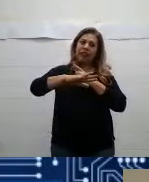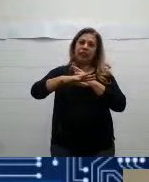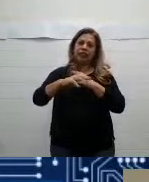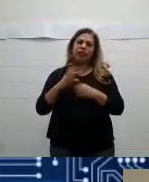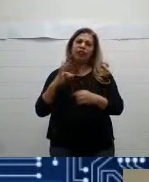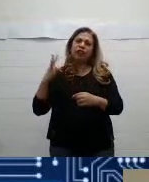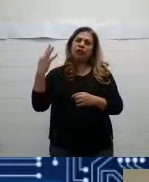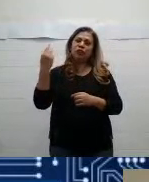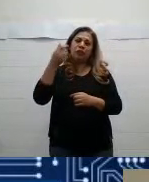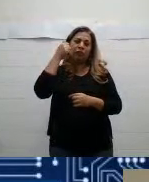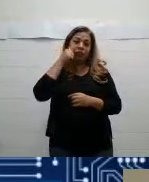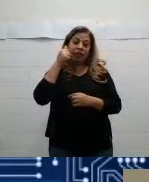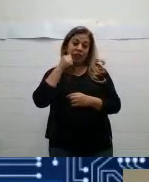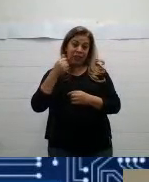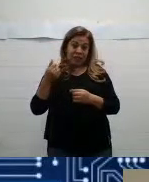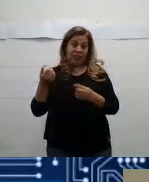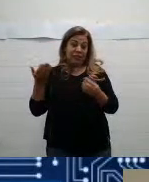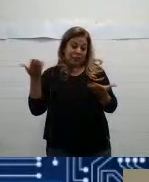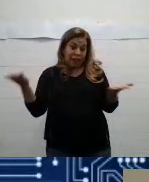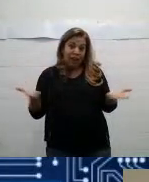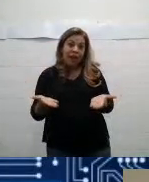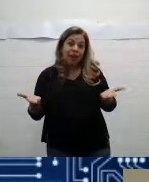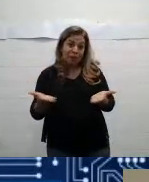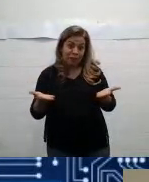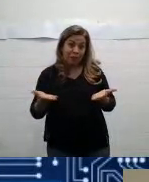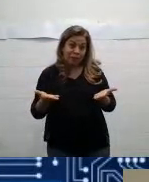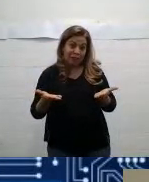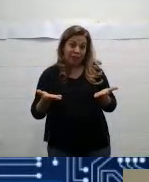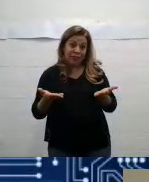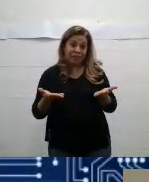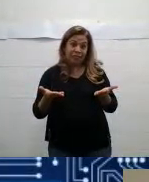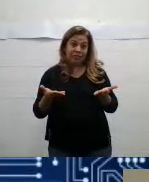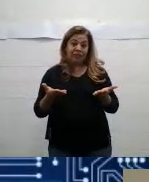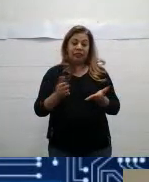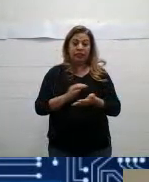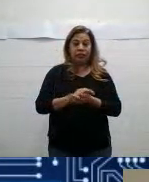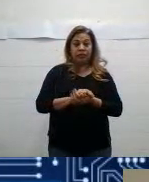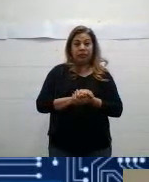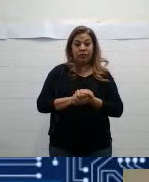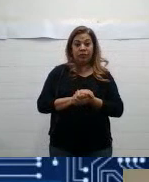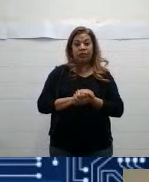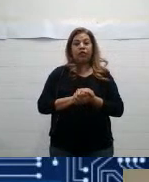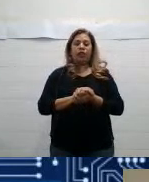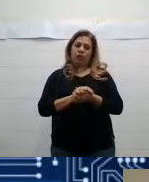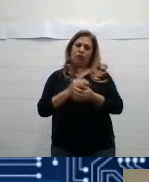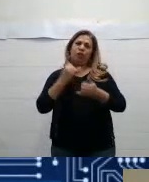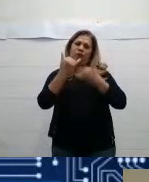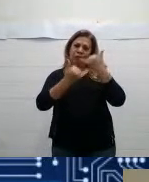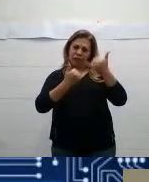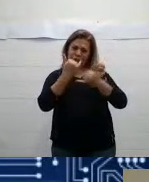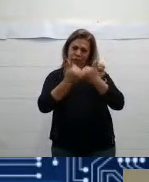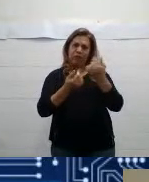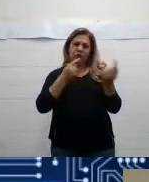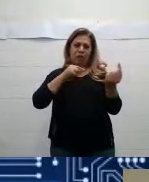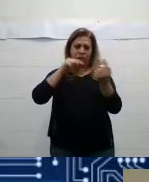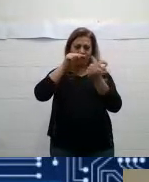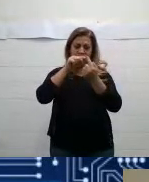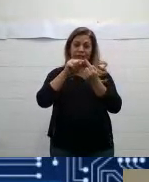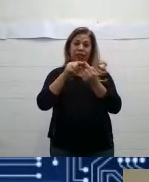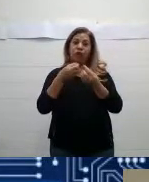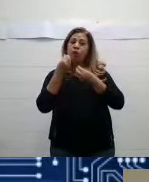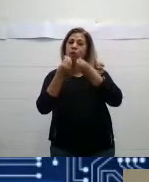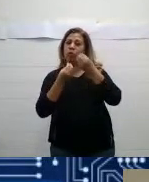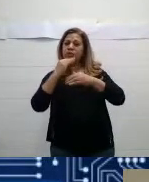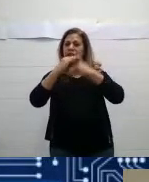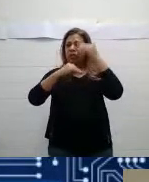na sociedade contemporânea, né. Então, o game foi justamente feito com esse intuito, né, de desenvolver estratégias de enfrentamento